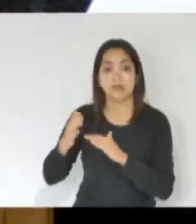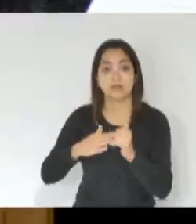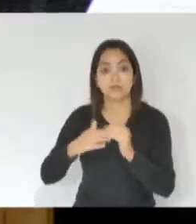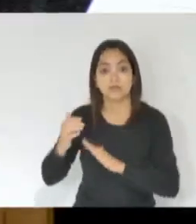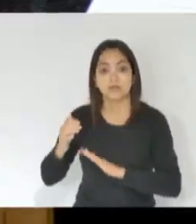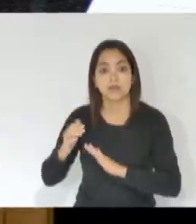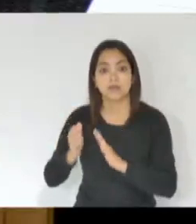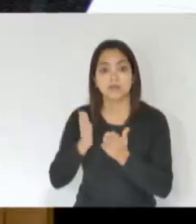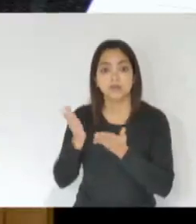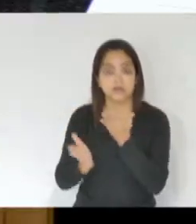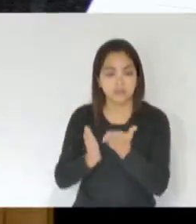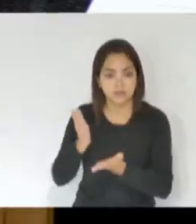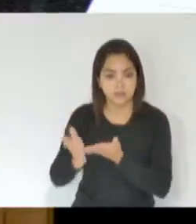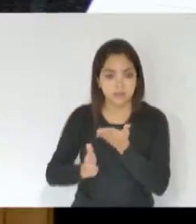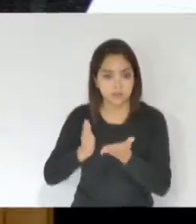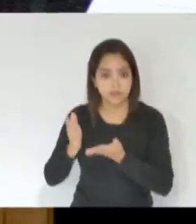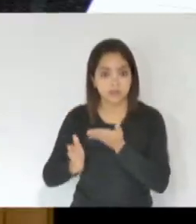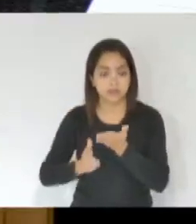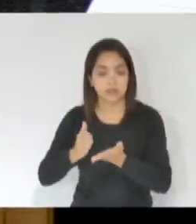atendimento pré-hospitalar,